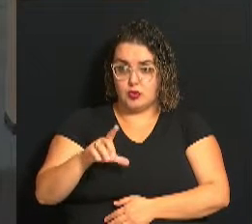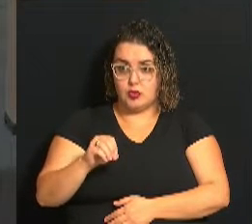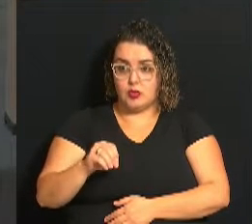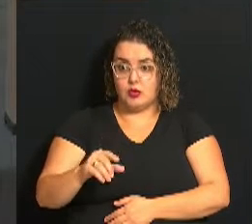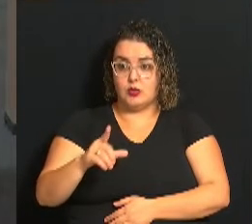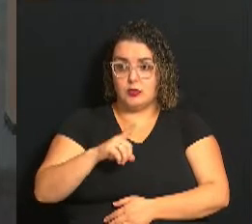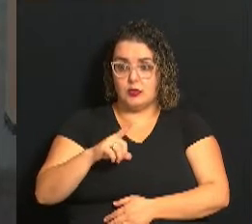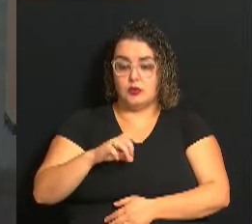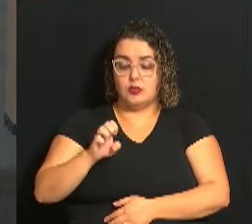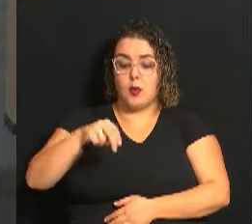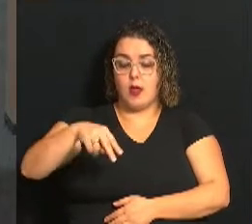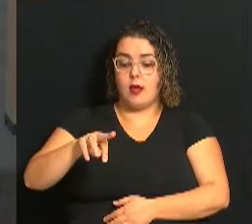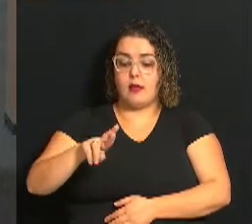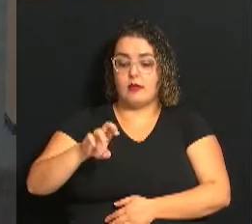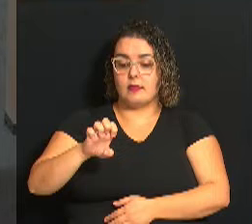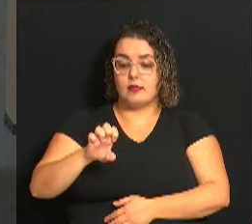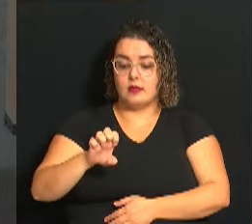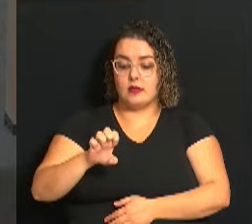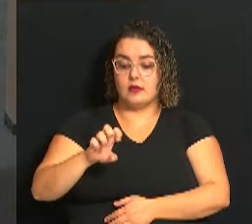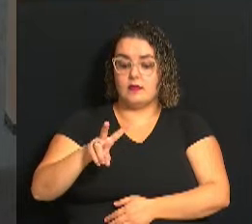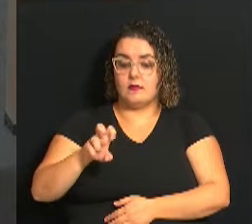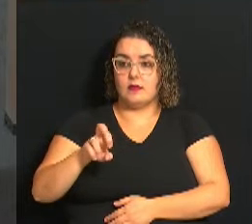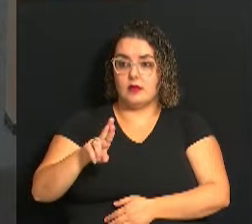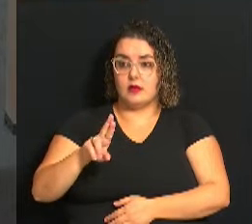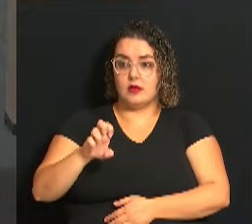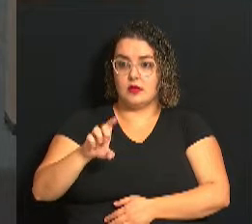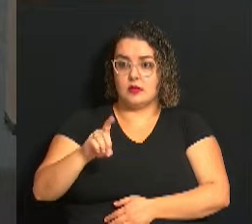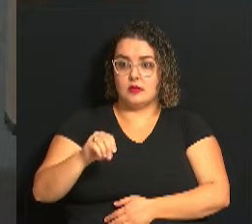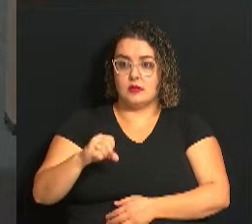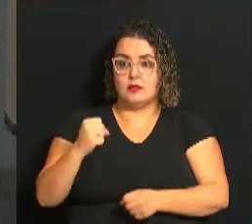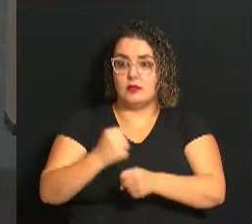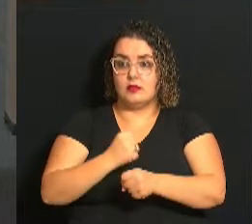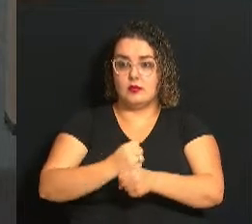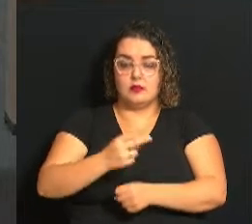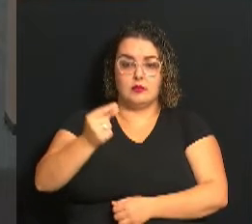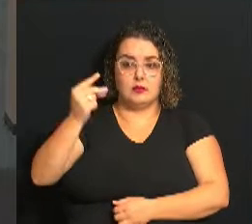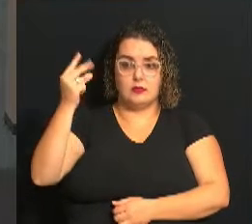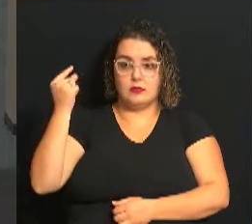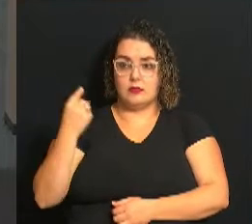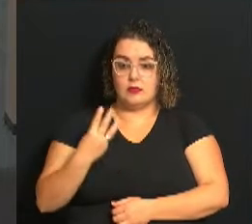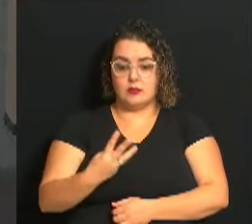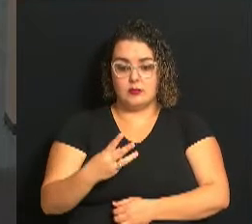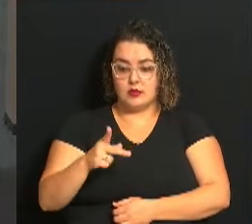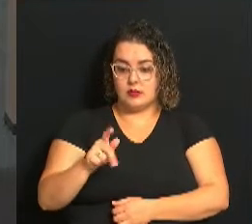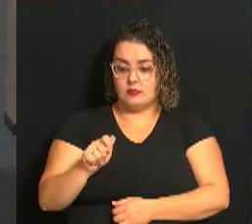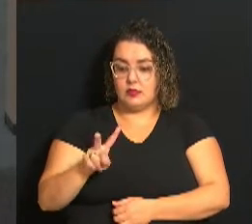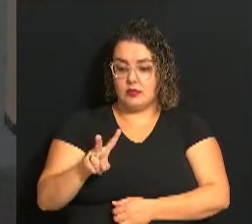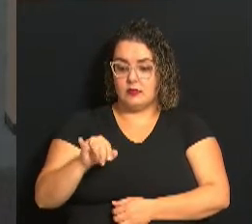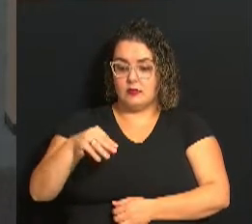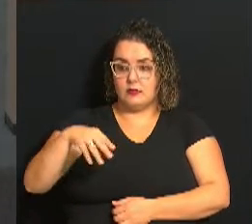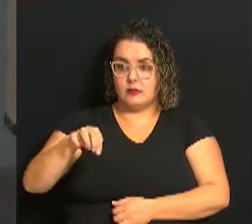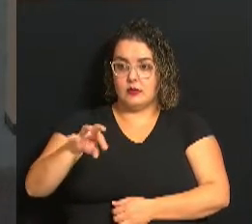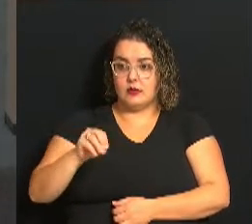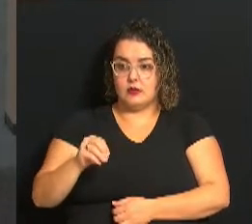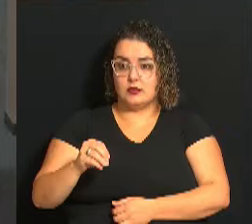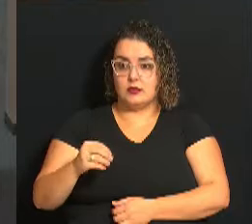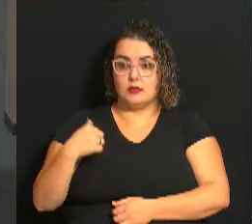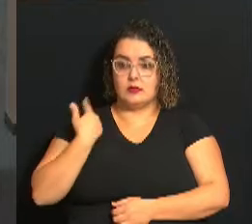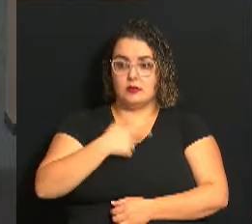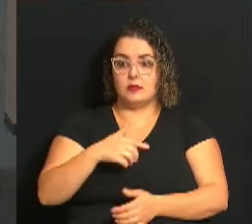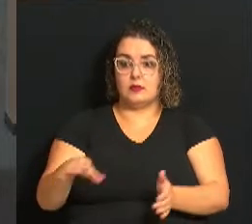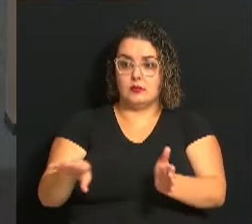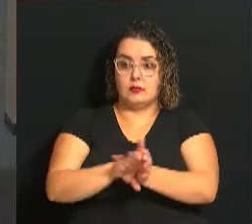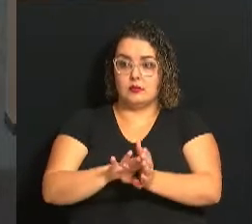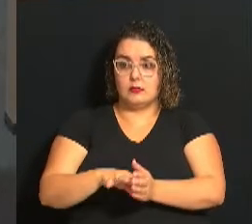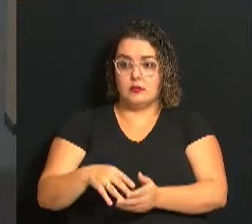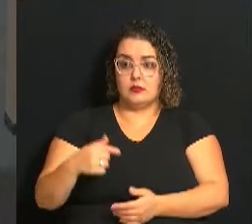Verdes várias propriedades já construídas há anos ali com 3 pavimentos. E a gente que está chegando aqui na região, sou